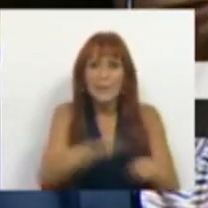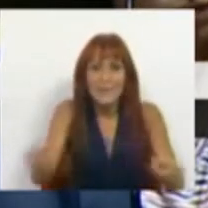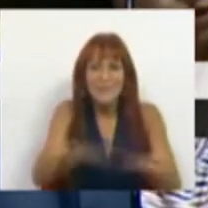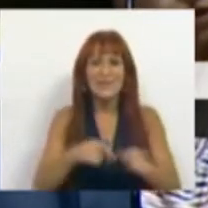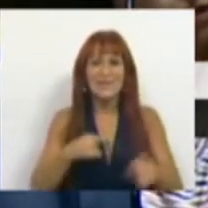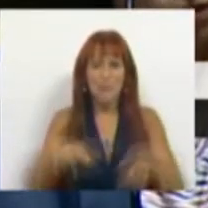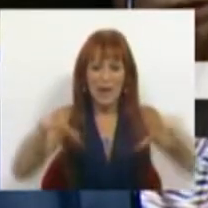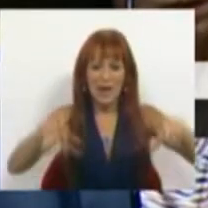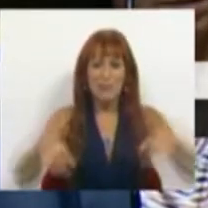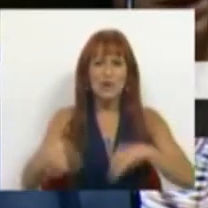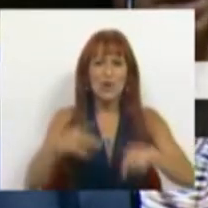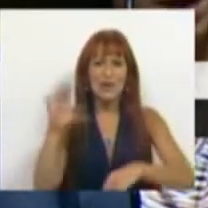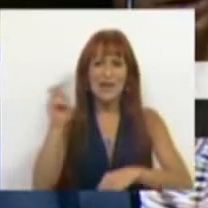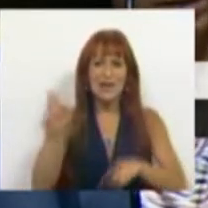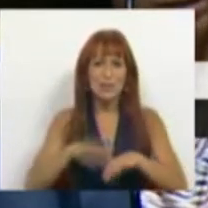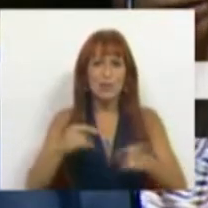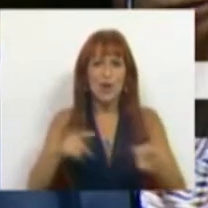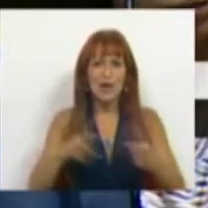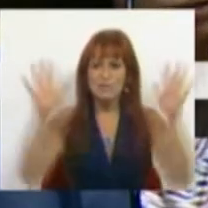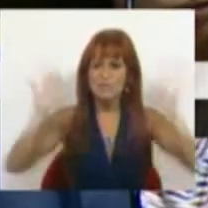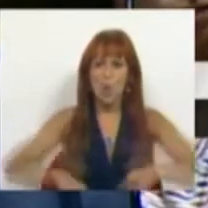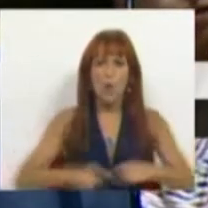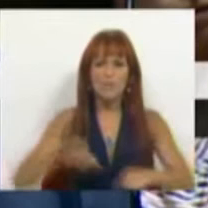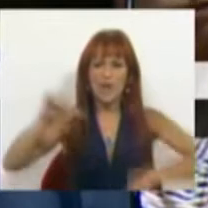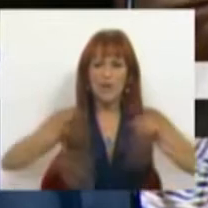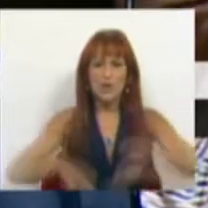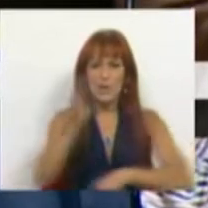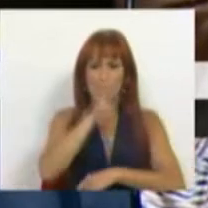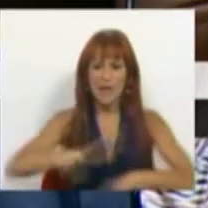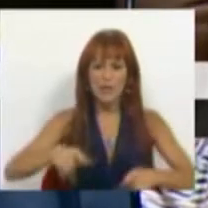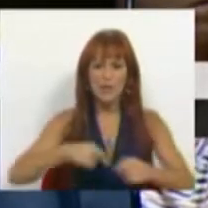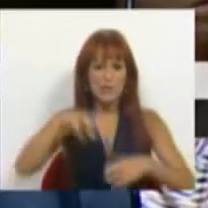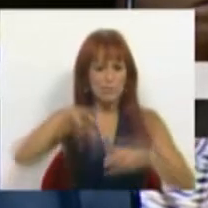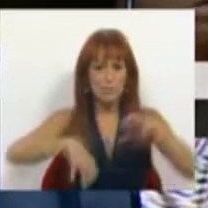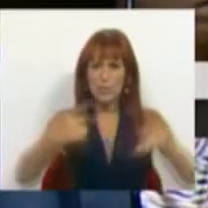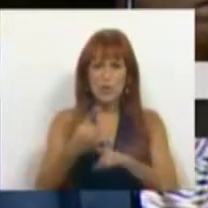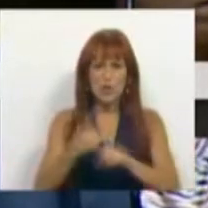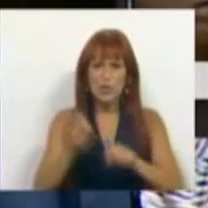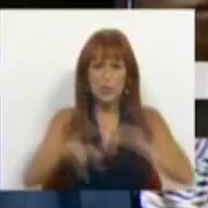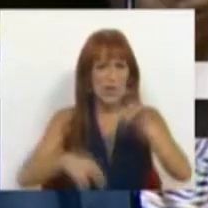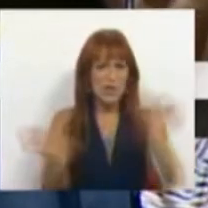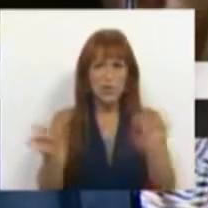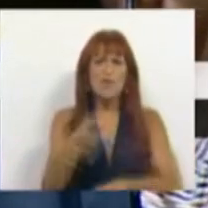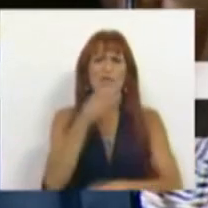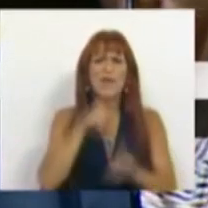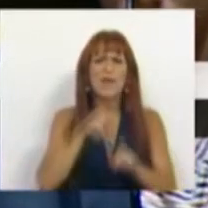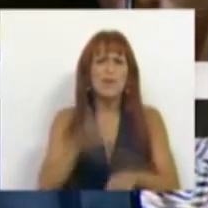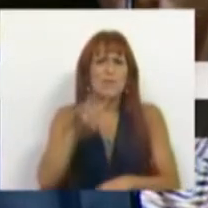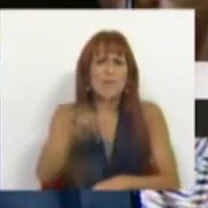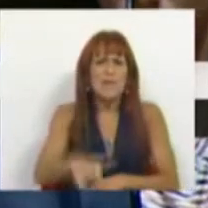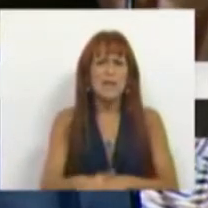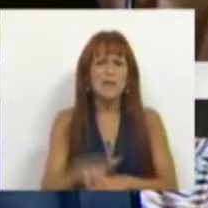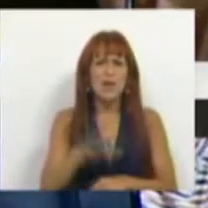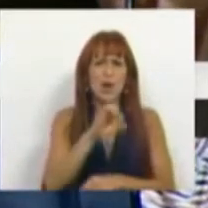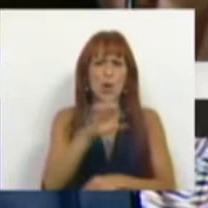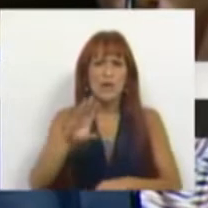há 10 anos por risco de desabamento de um muro, laboratórios práticos sem equipamentos e instalações modernas. Falamos de cerca de